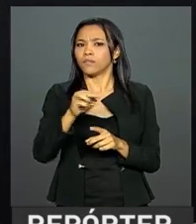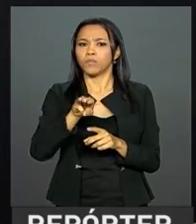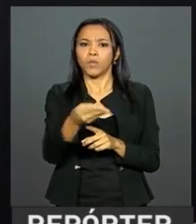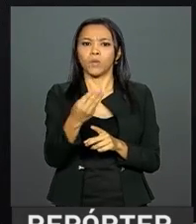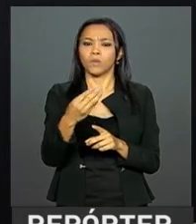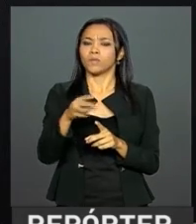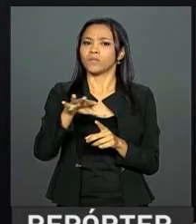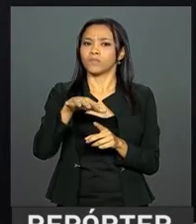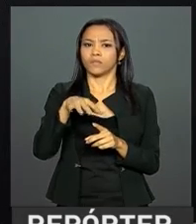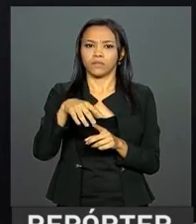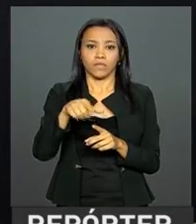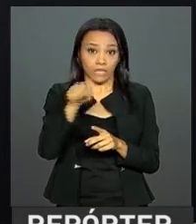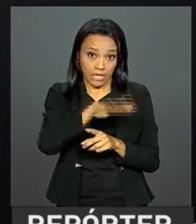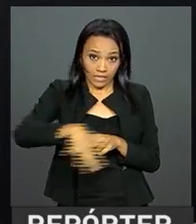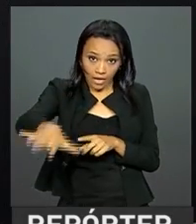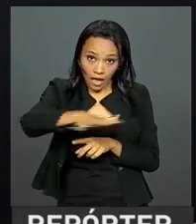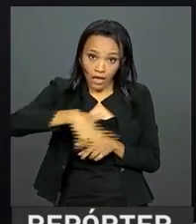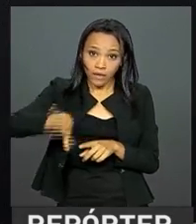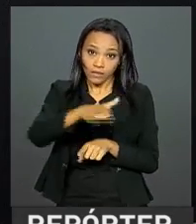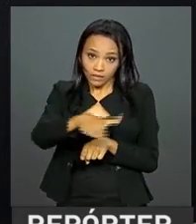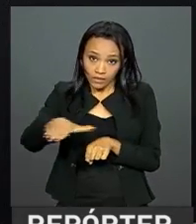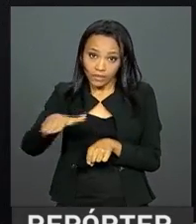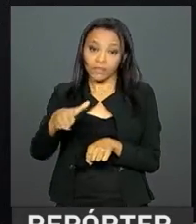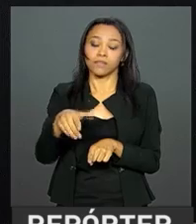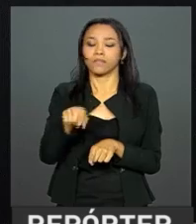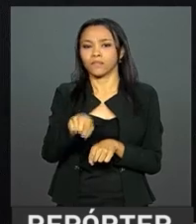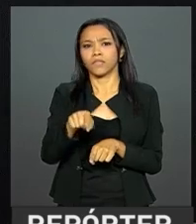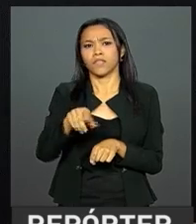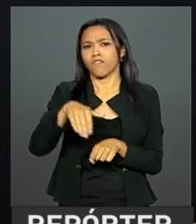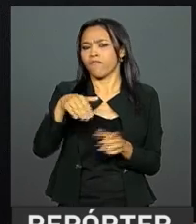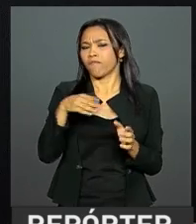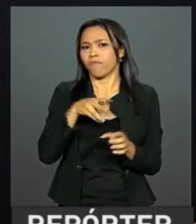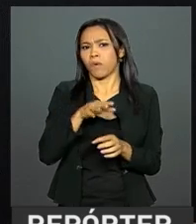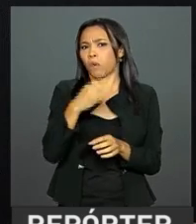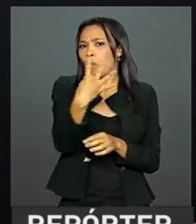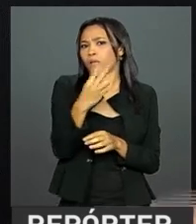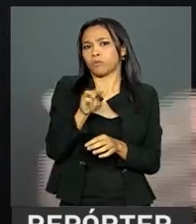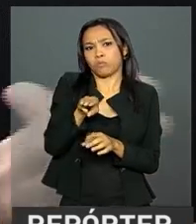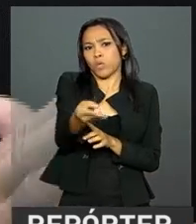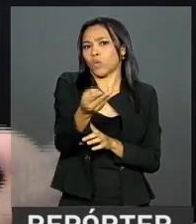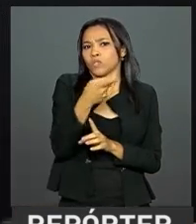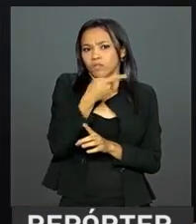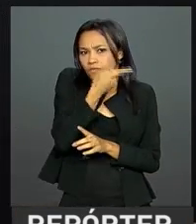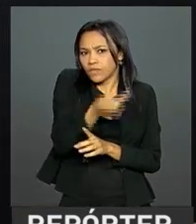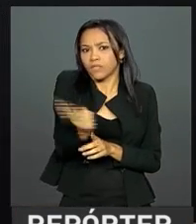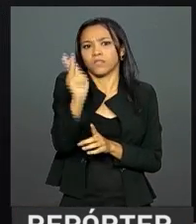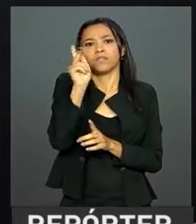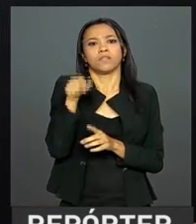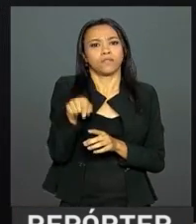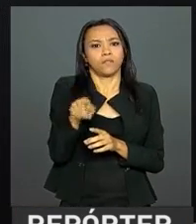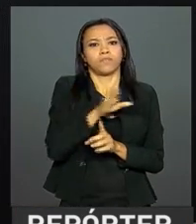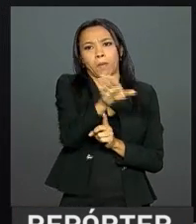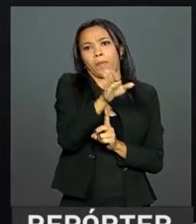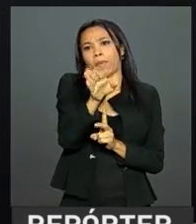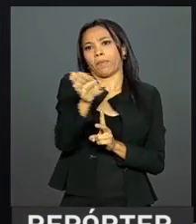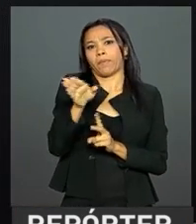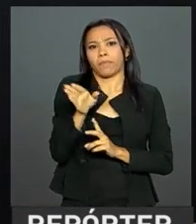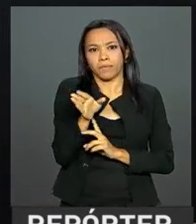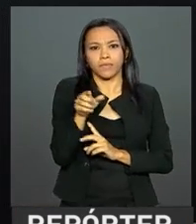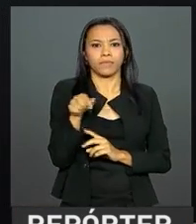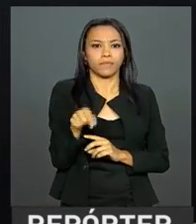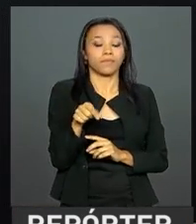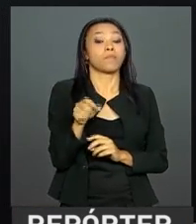para só nessa área da das famílias das pequenas gente fazer 4 milhões quando o programa tiver no auge 4 milhões de